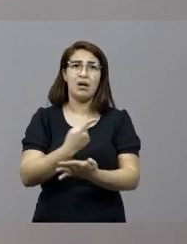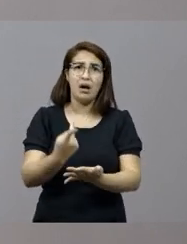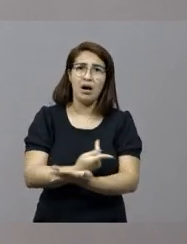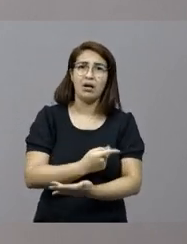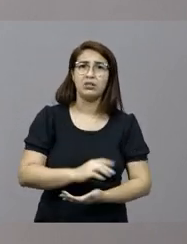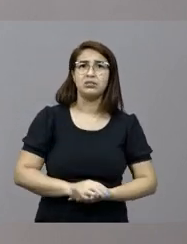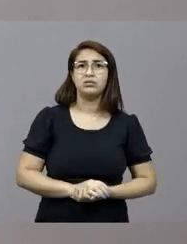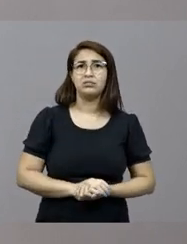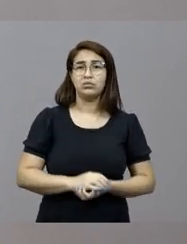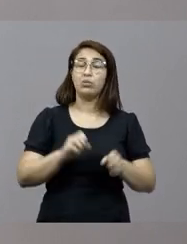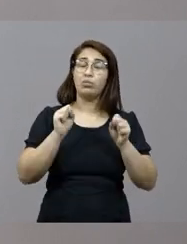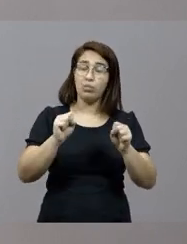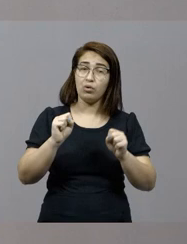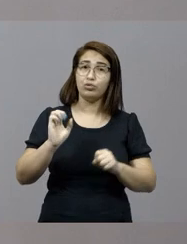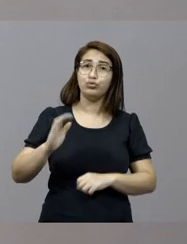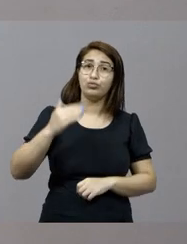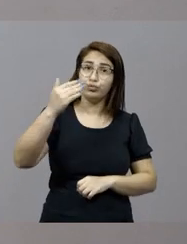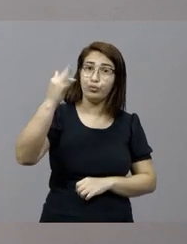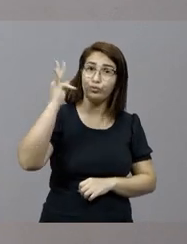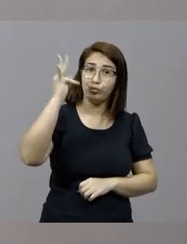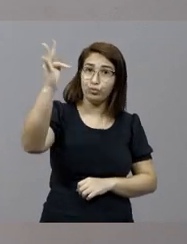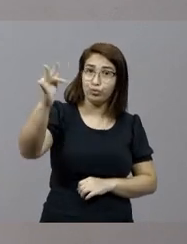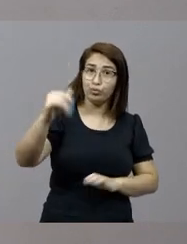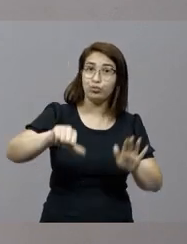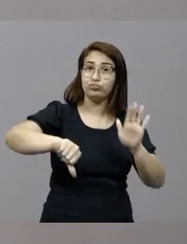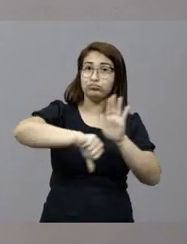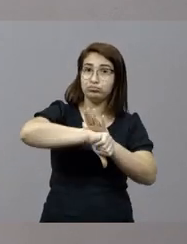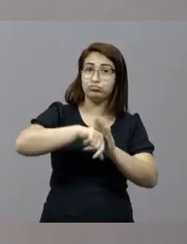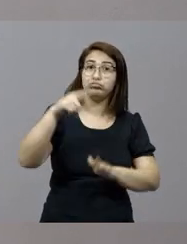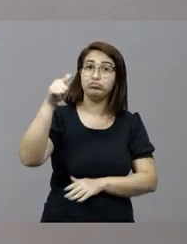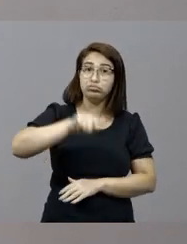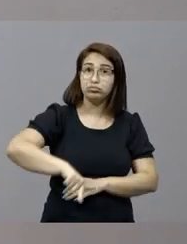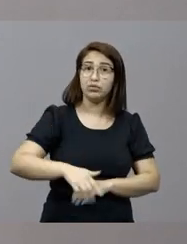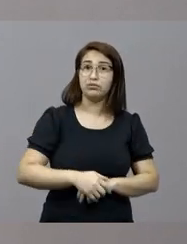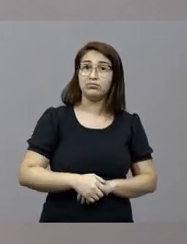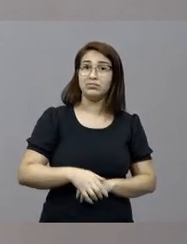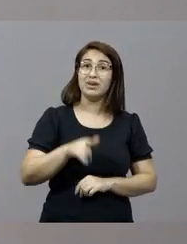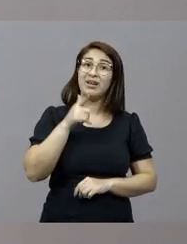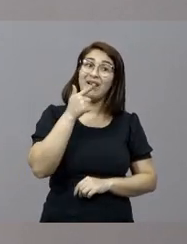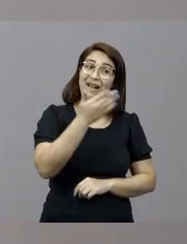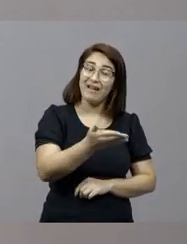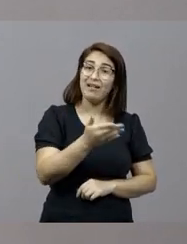cidadão a cometer crimes. E ele só matou um policial.